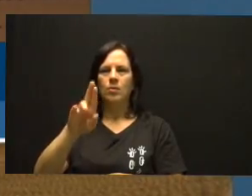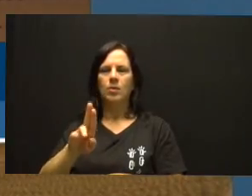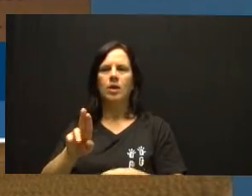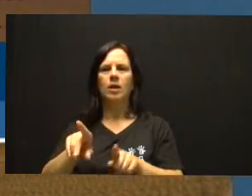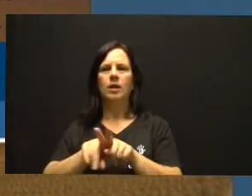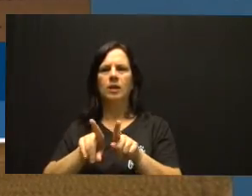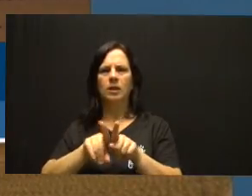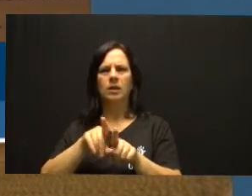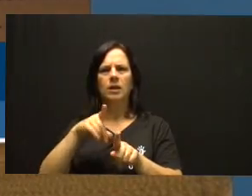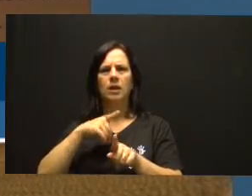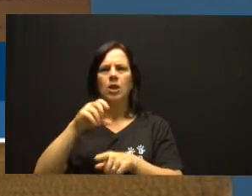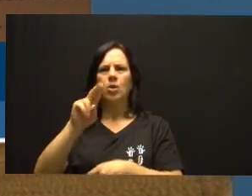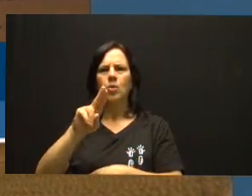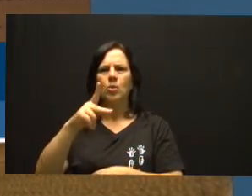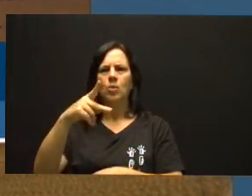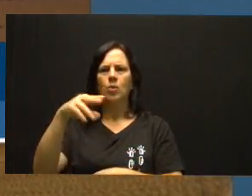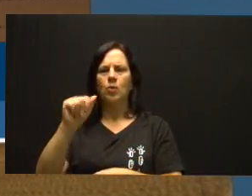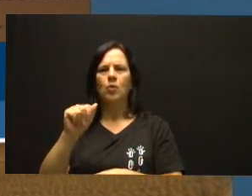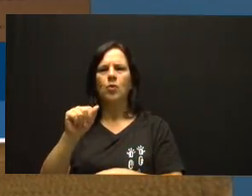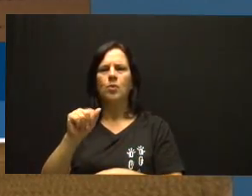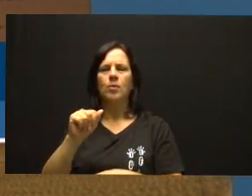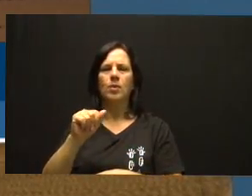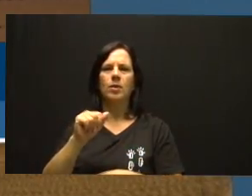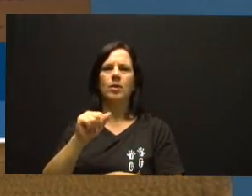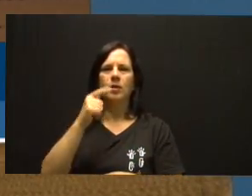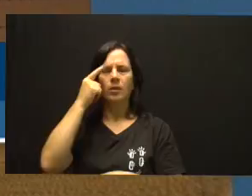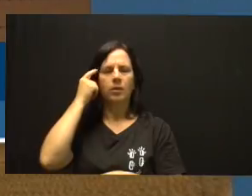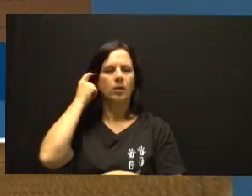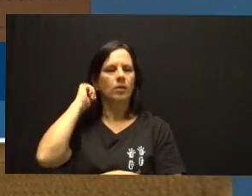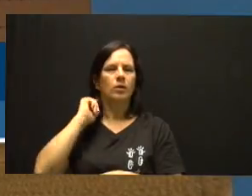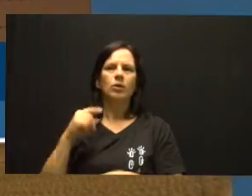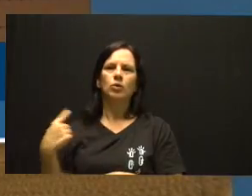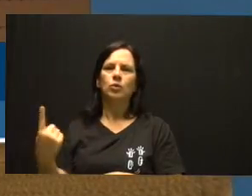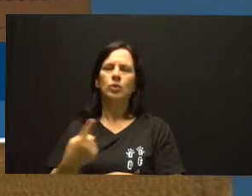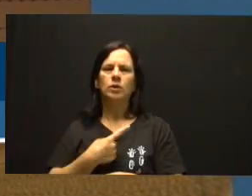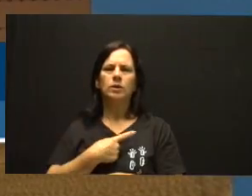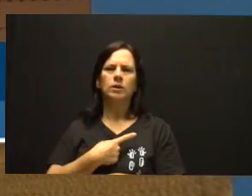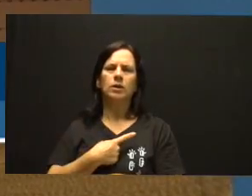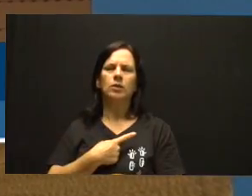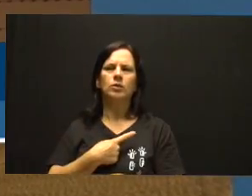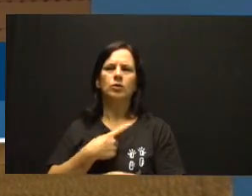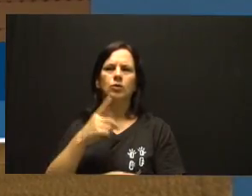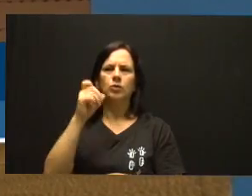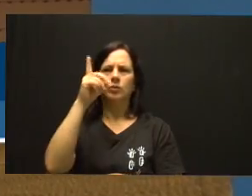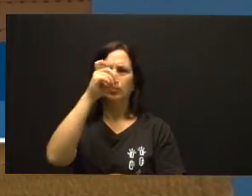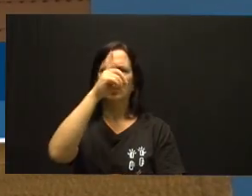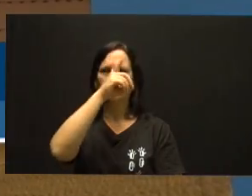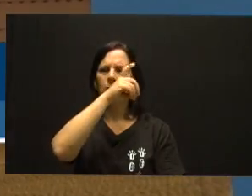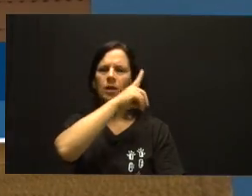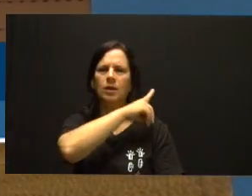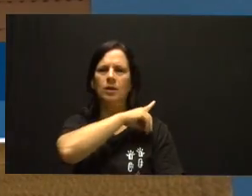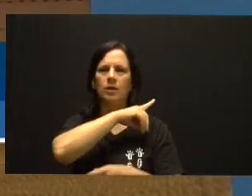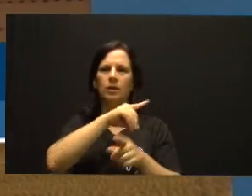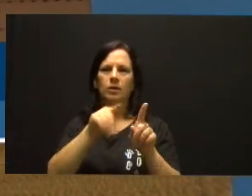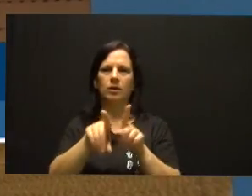problema da nossa cidade, tem ajudado muito. Se não fosse a empresa UPA, nós estaríamos numa situação muito difícil. Então, quero aqui, Almir, parabenizar a